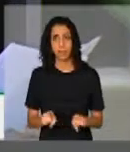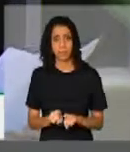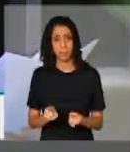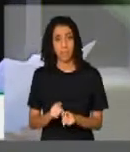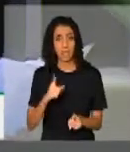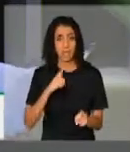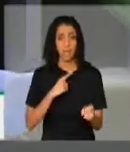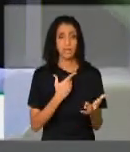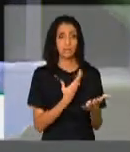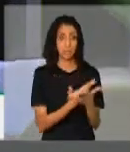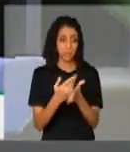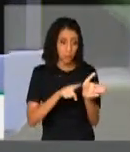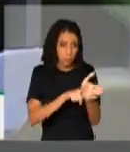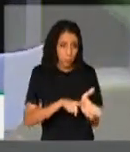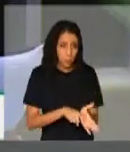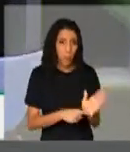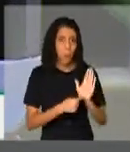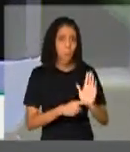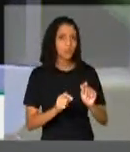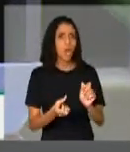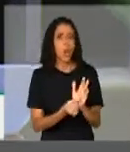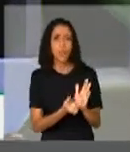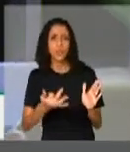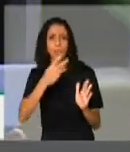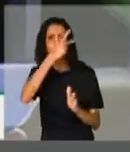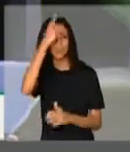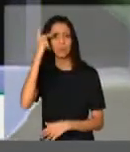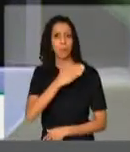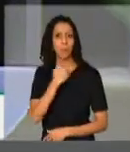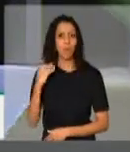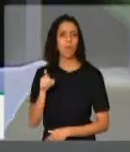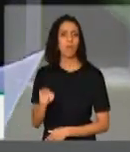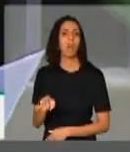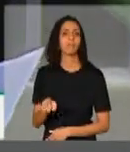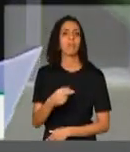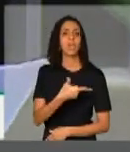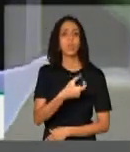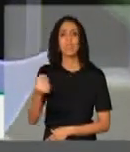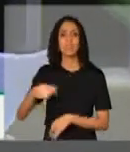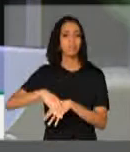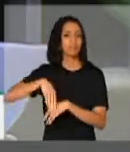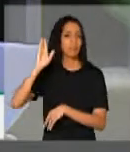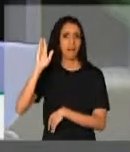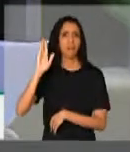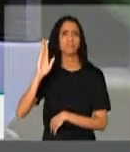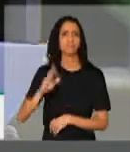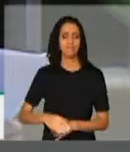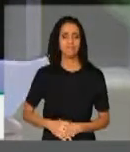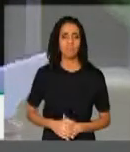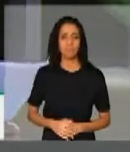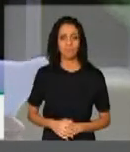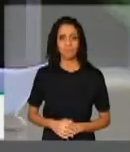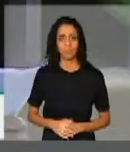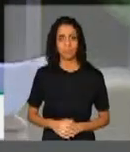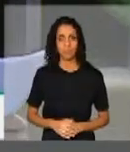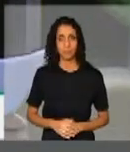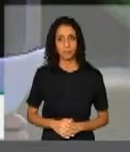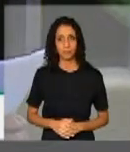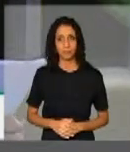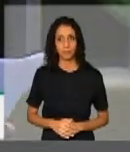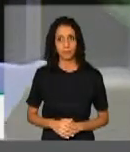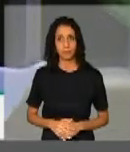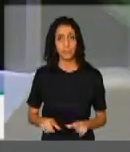civil de minas gerais o número de mortos nessa tragédia subiu para mais de 200 mais 200 vítimas e seguem